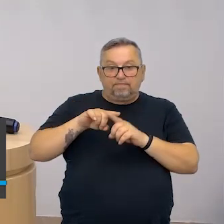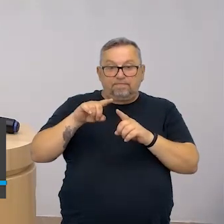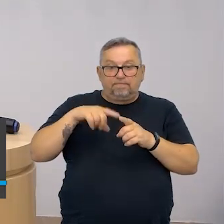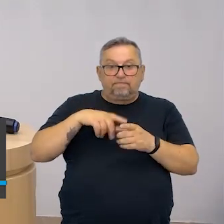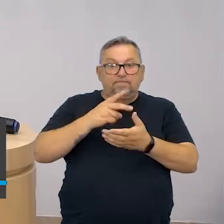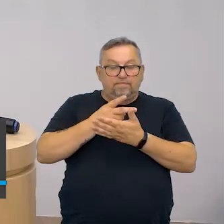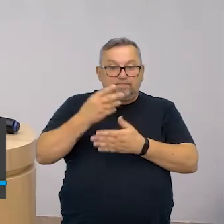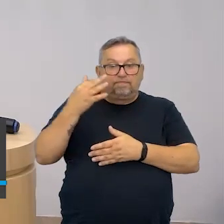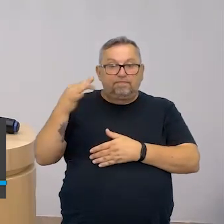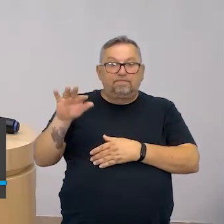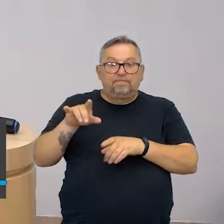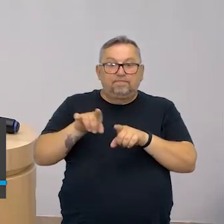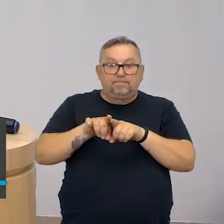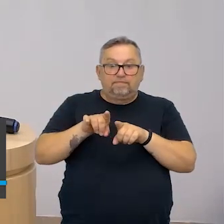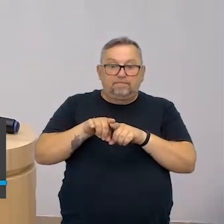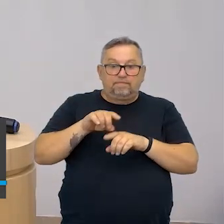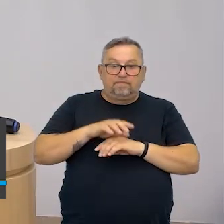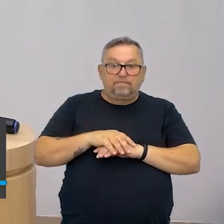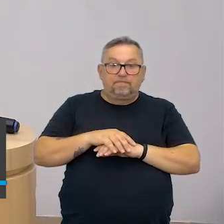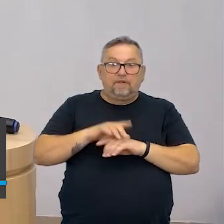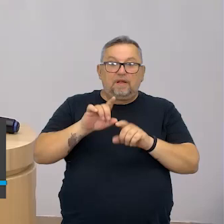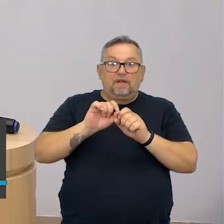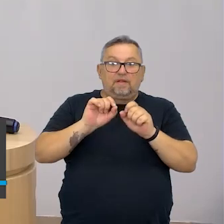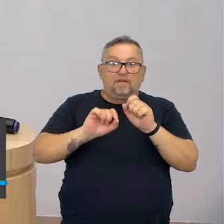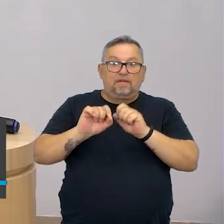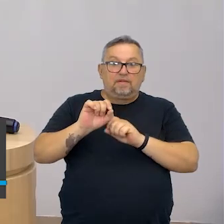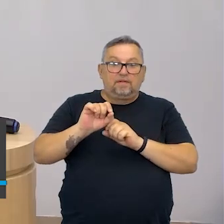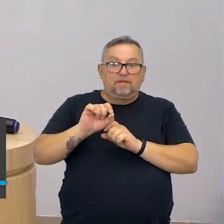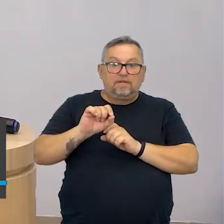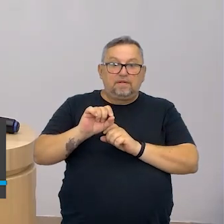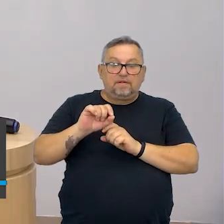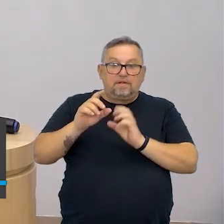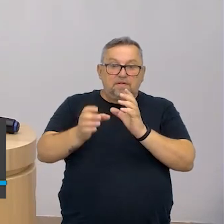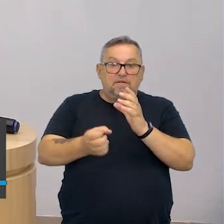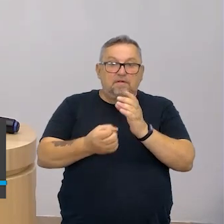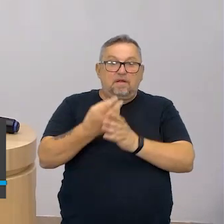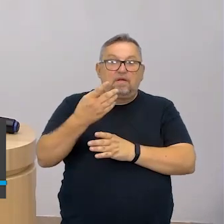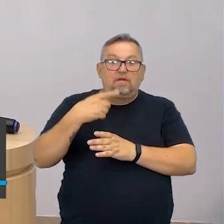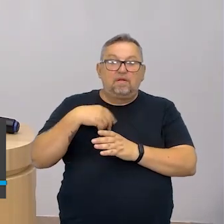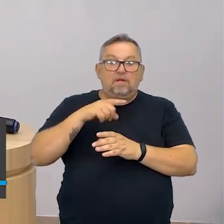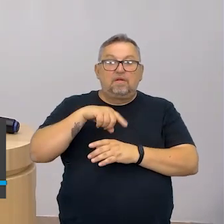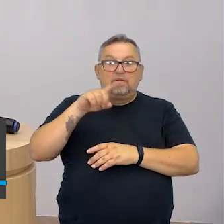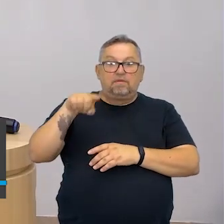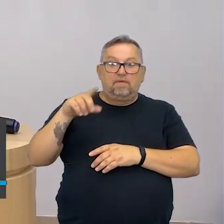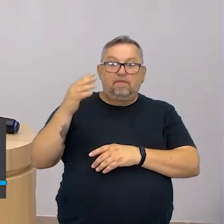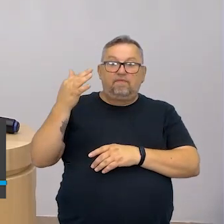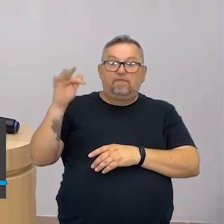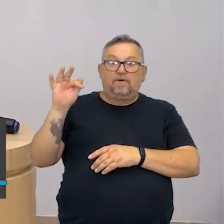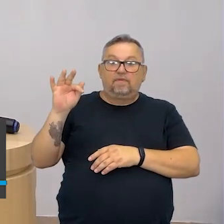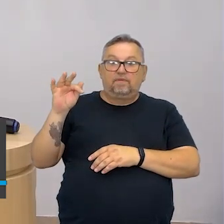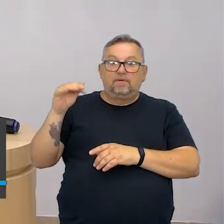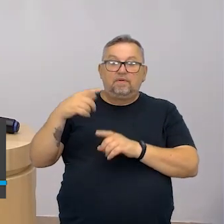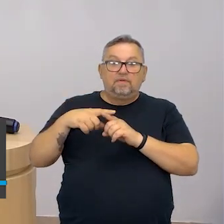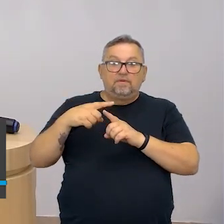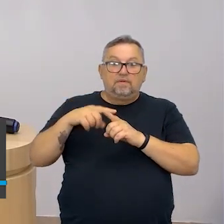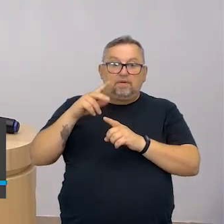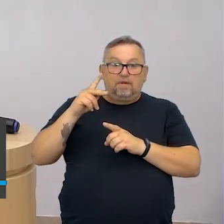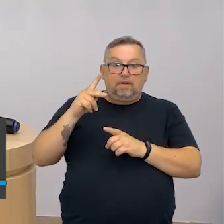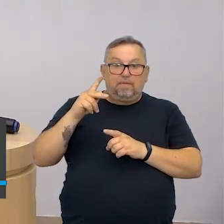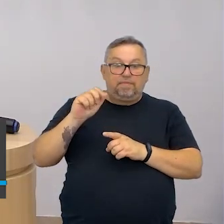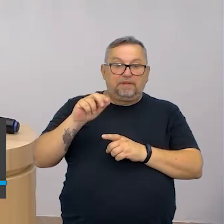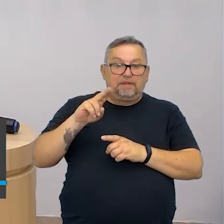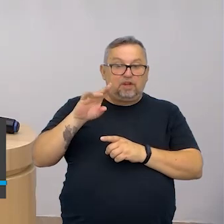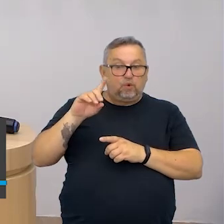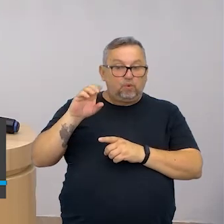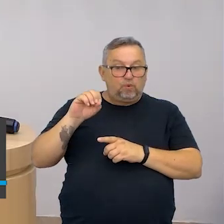num francês também que se chama Gobineau, que ele criou uma ciência falsa, né? Porque pseudociência significa